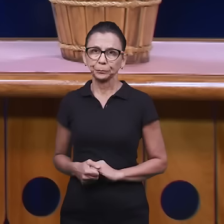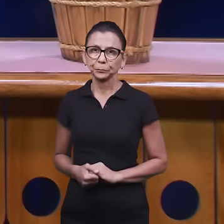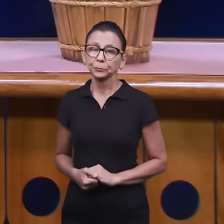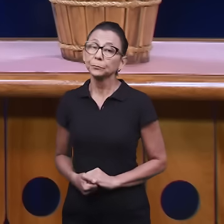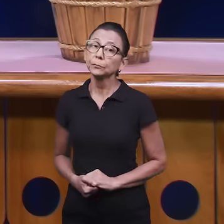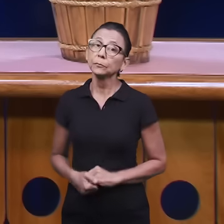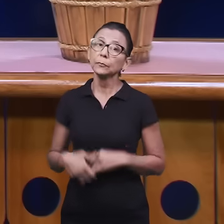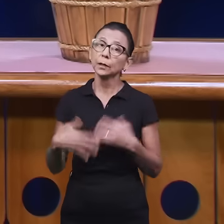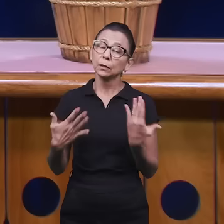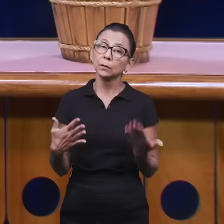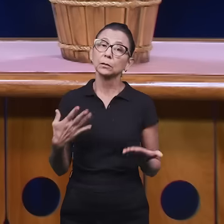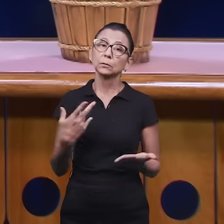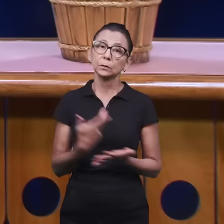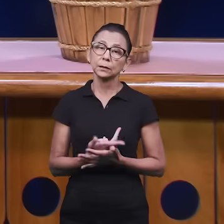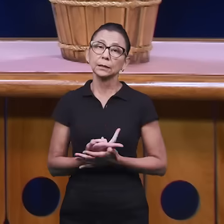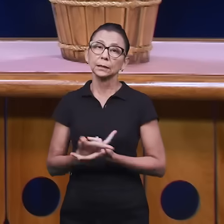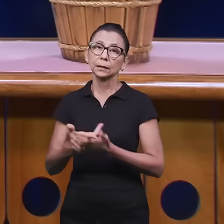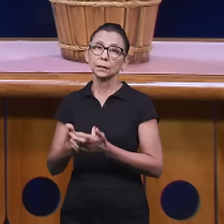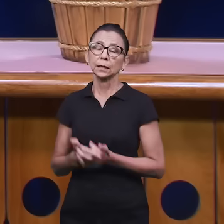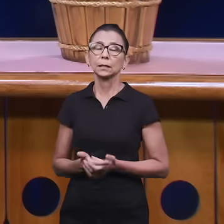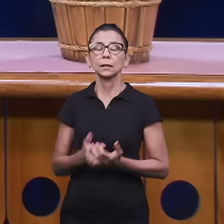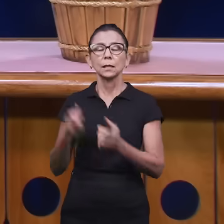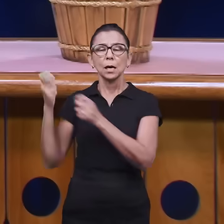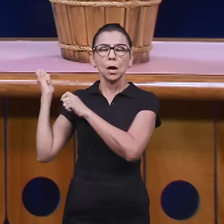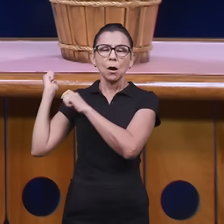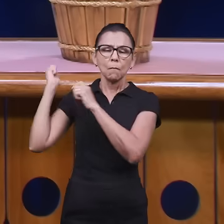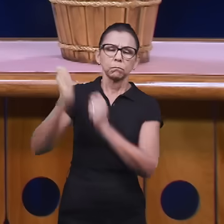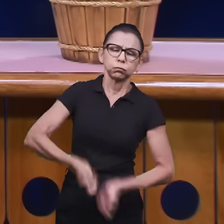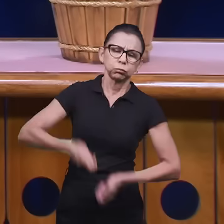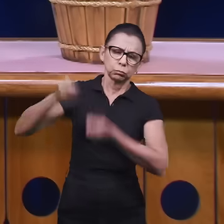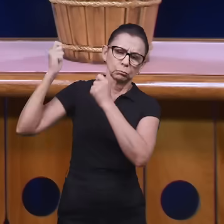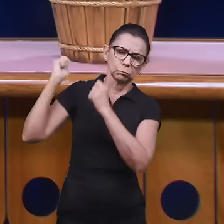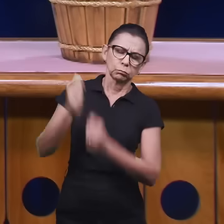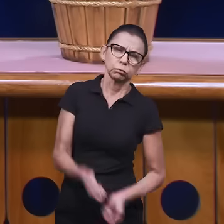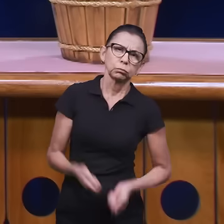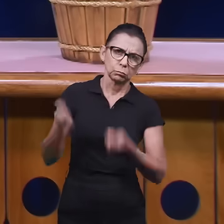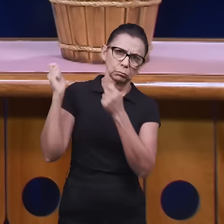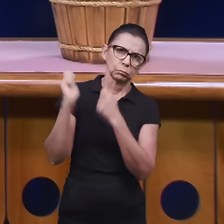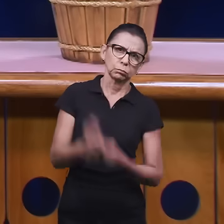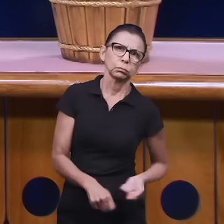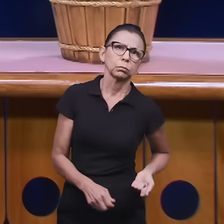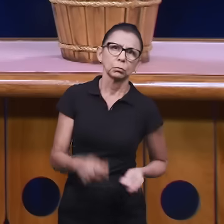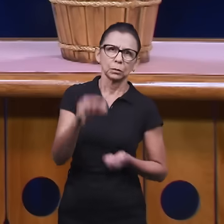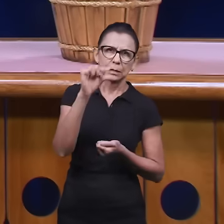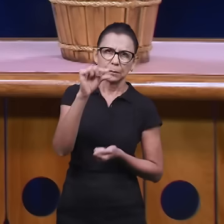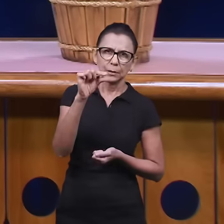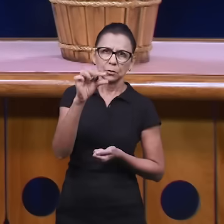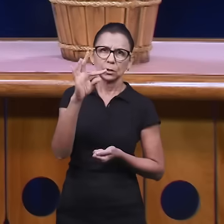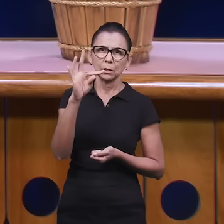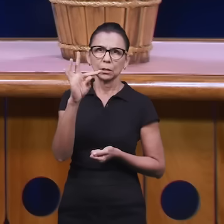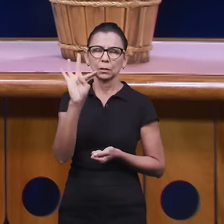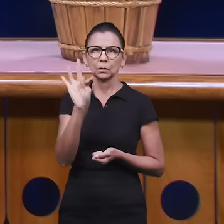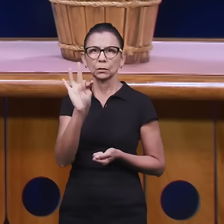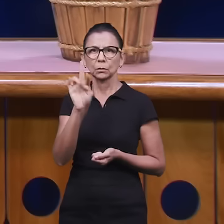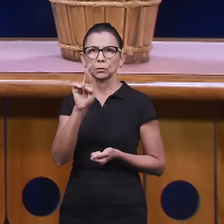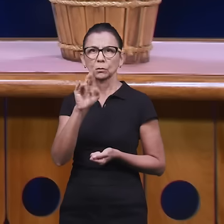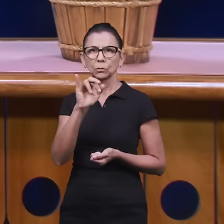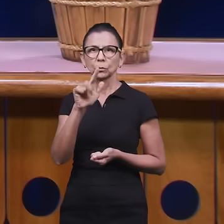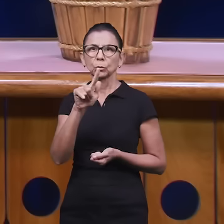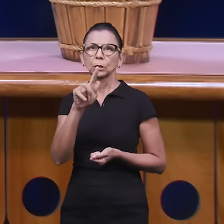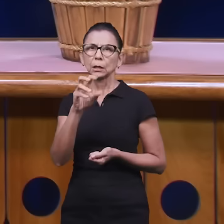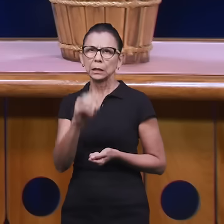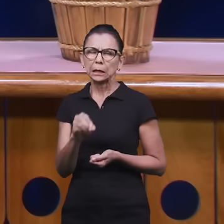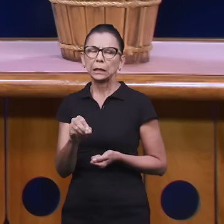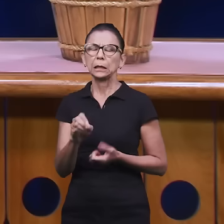isso era o chamado malhar do trigo na eira. Os midianitas conheciam muito bem todos